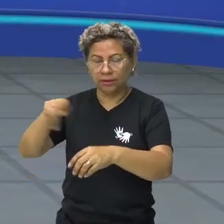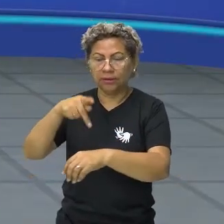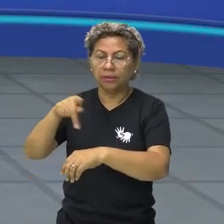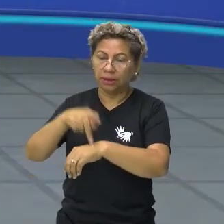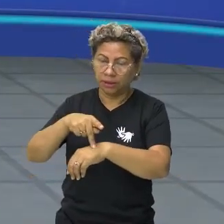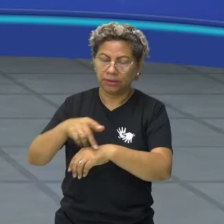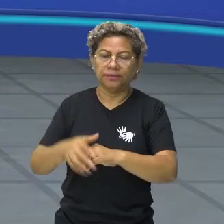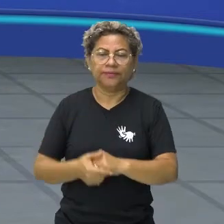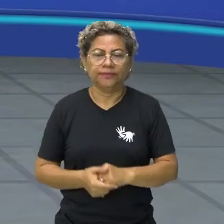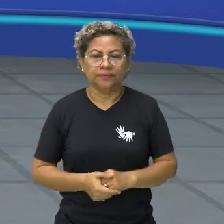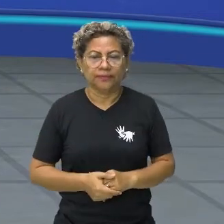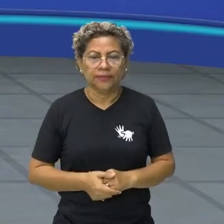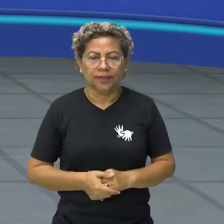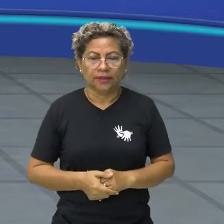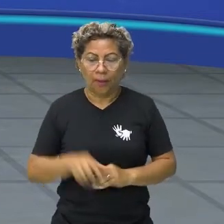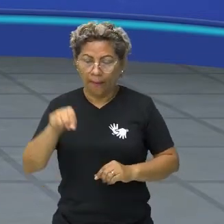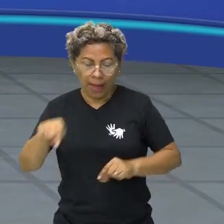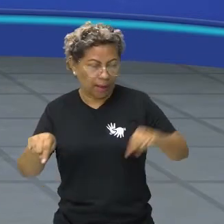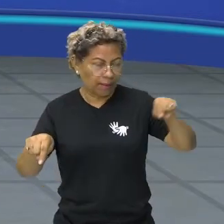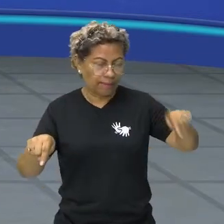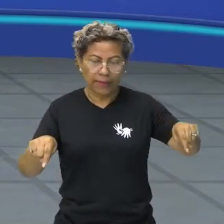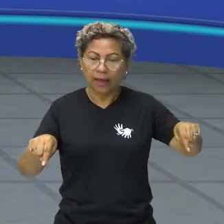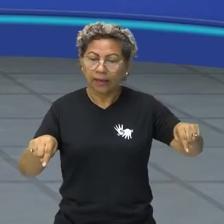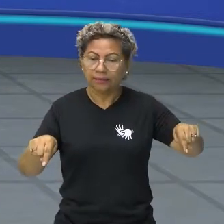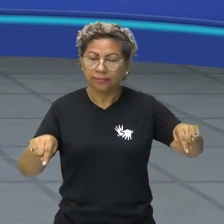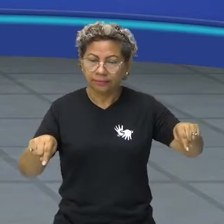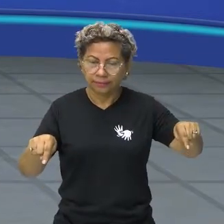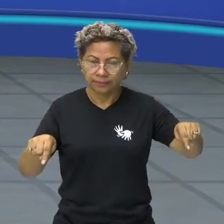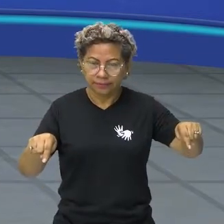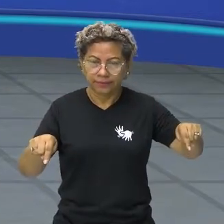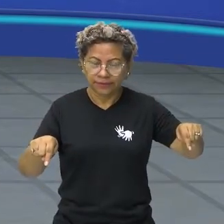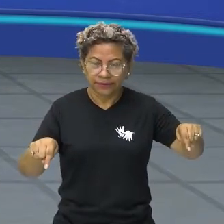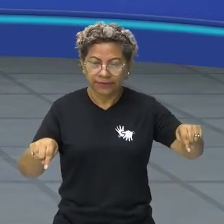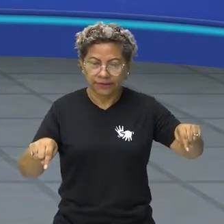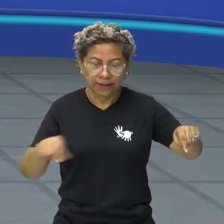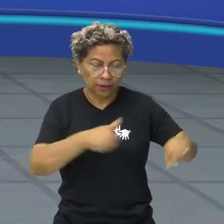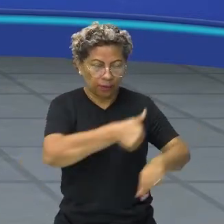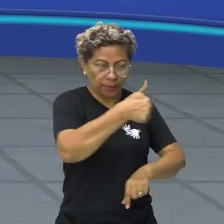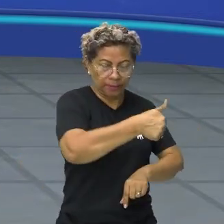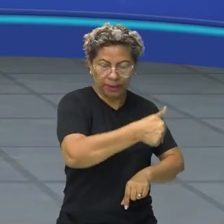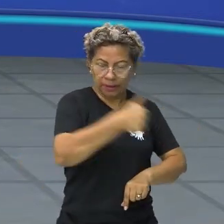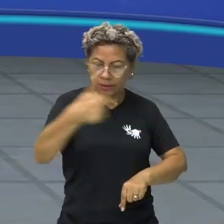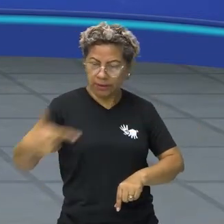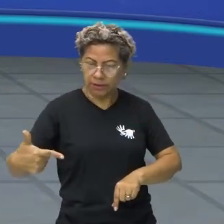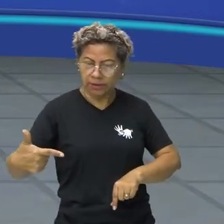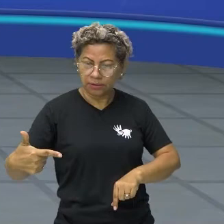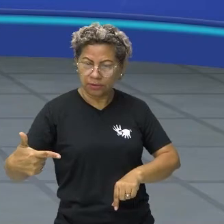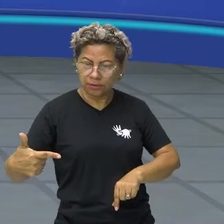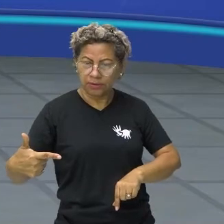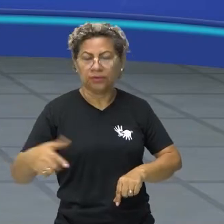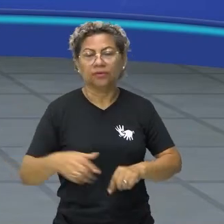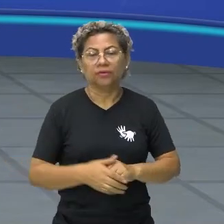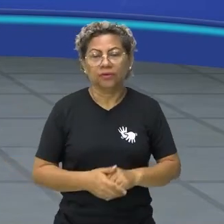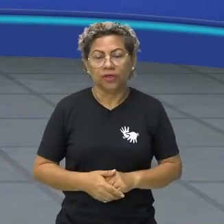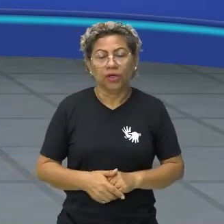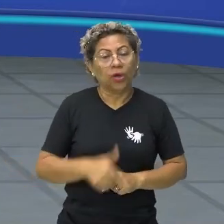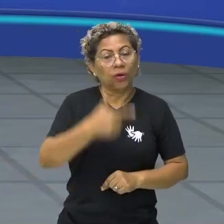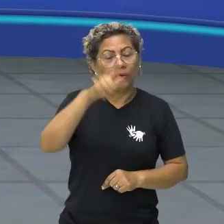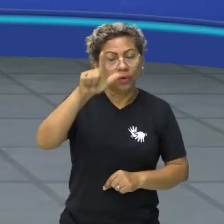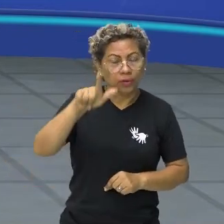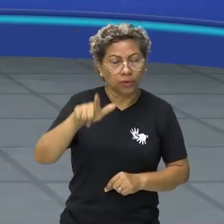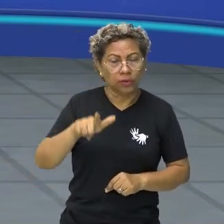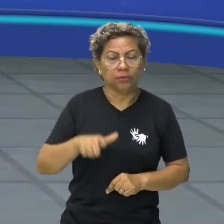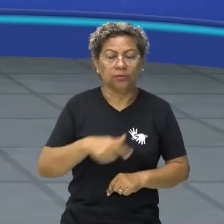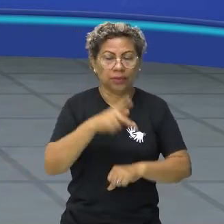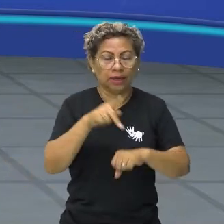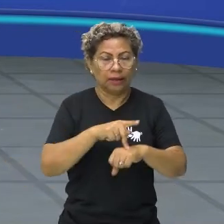crescimento aí da Comunidade Econômica Europeia, tendo o Benelux, tendo aí o surgimento de outros países se inserindo, né?